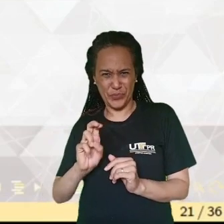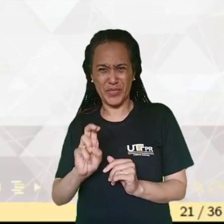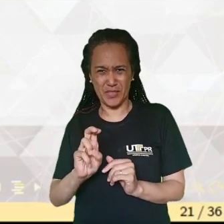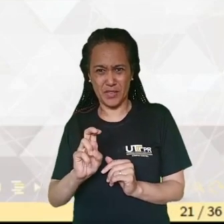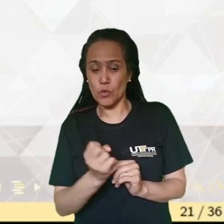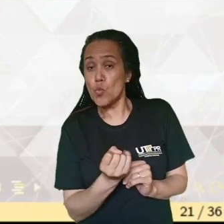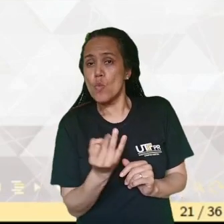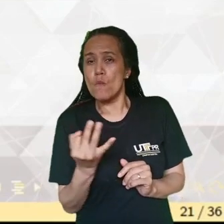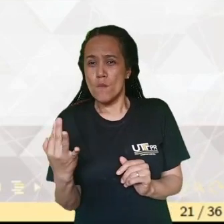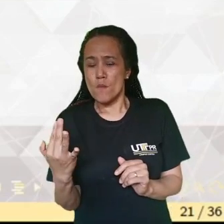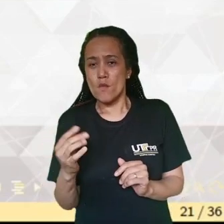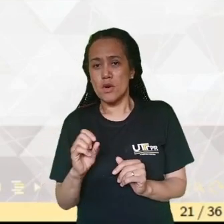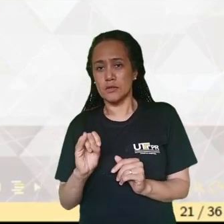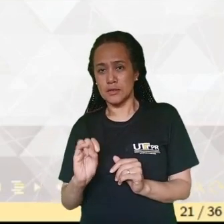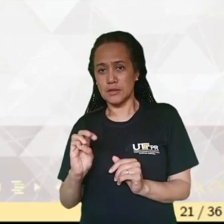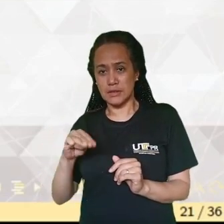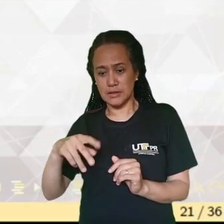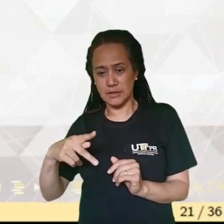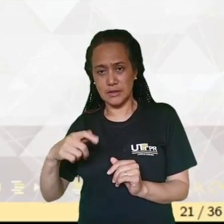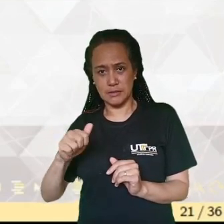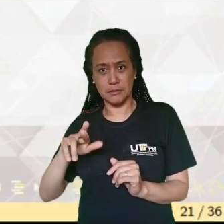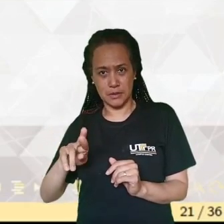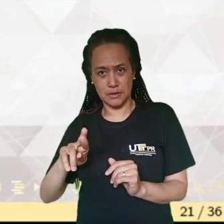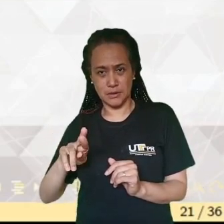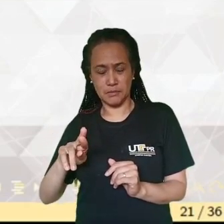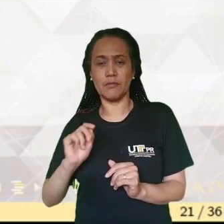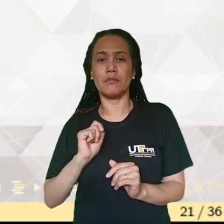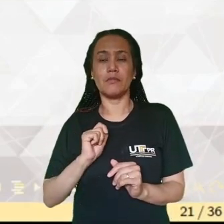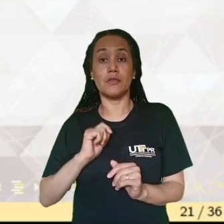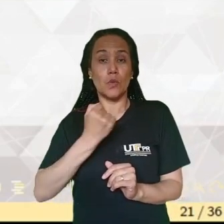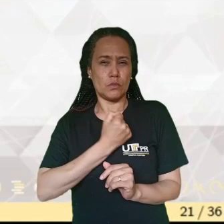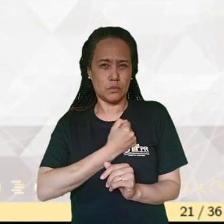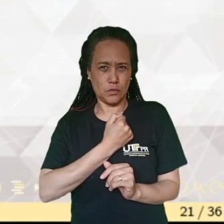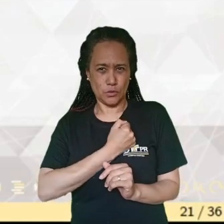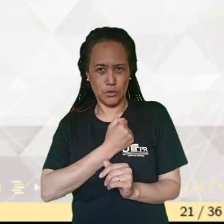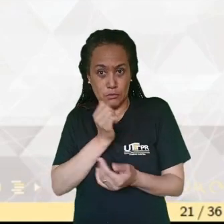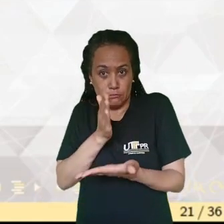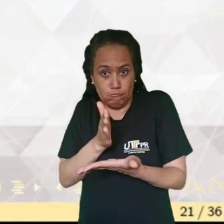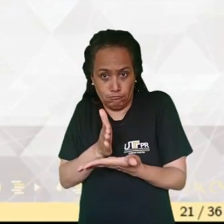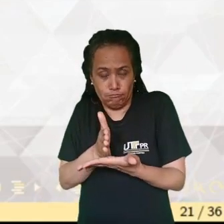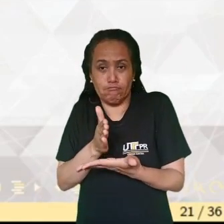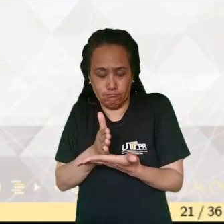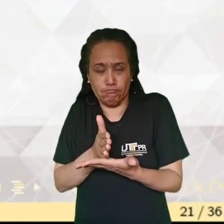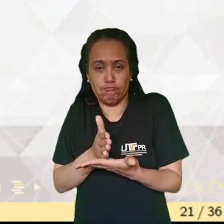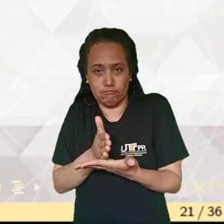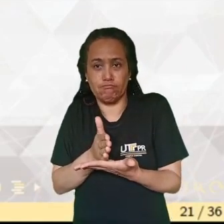quantidade ímpar de observações, digamos 5, o número que está no meio, ele tende a pertencer ao teu conjunto de